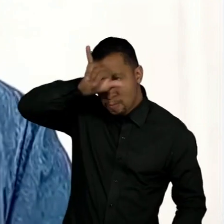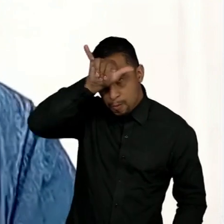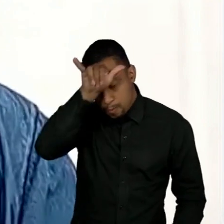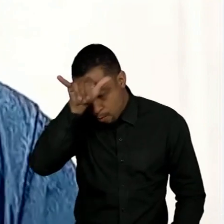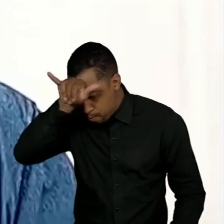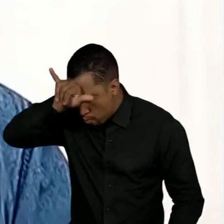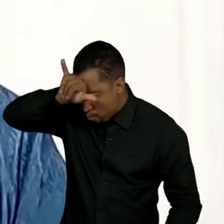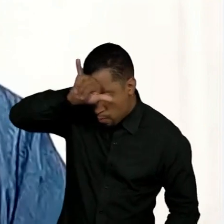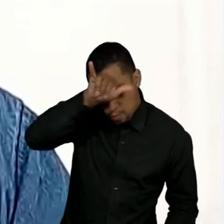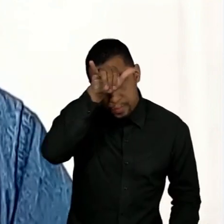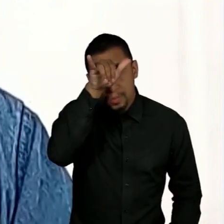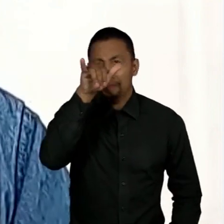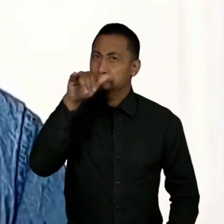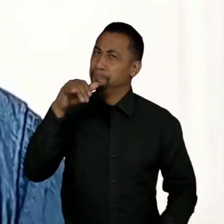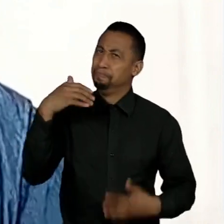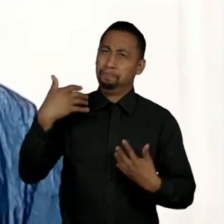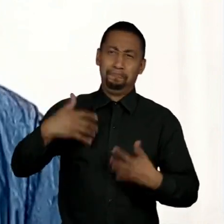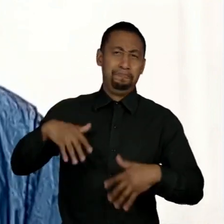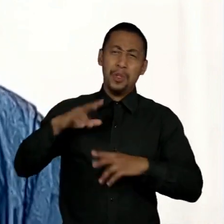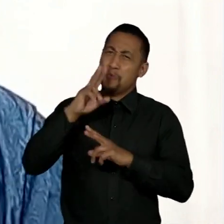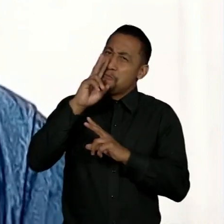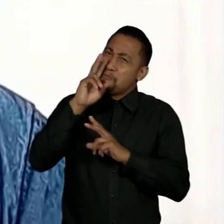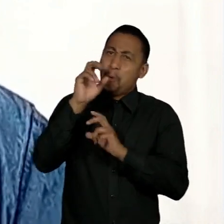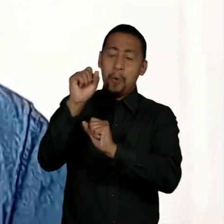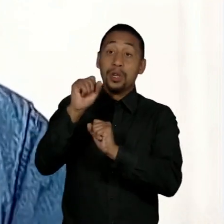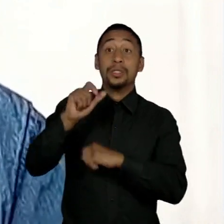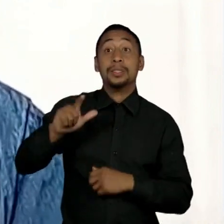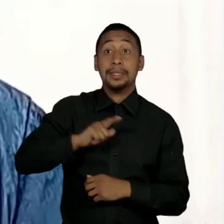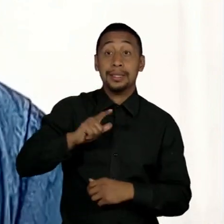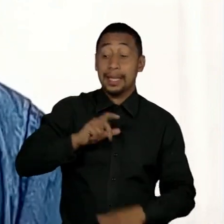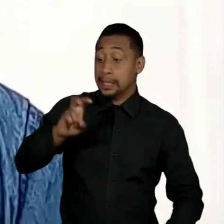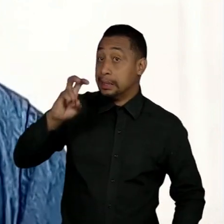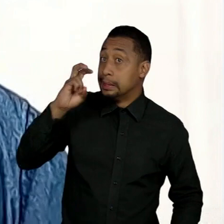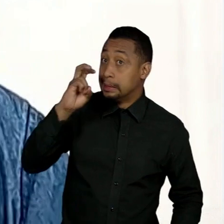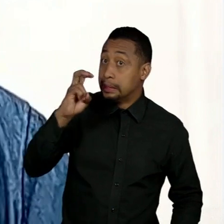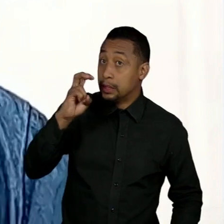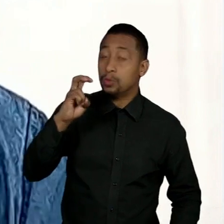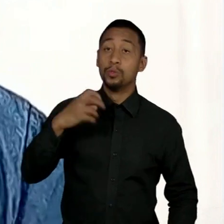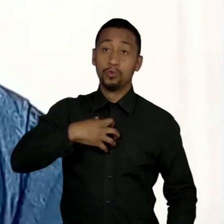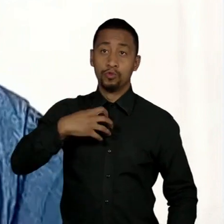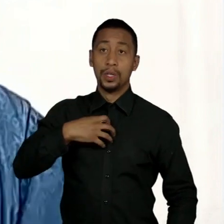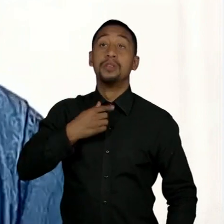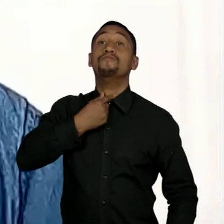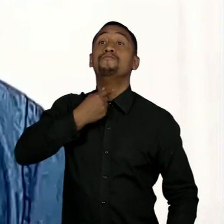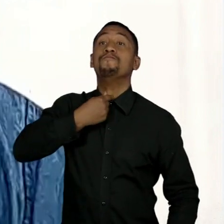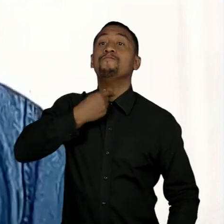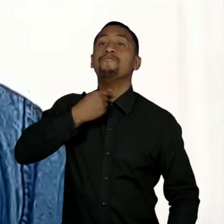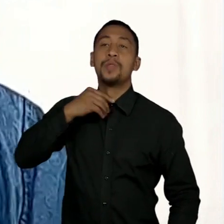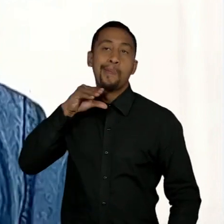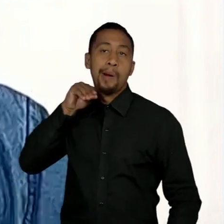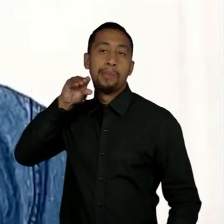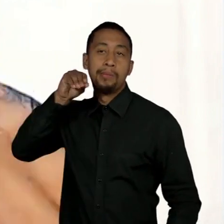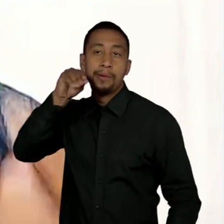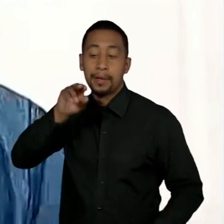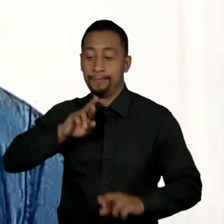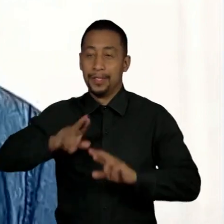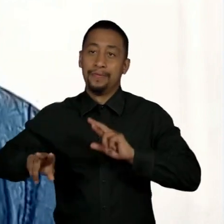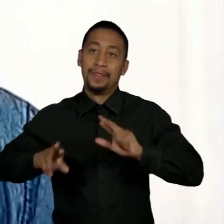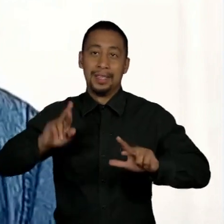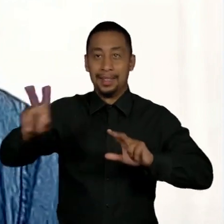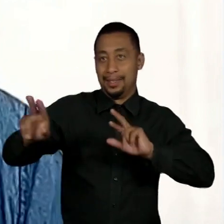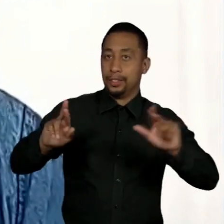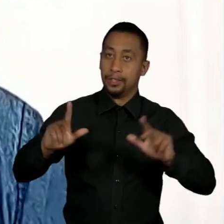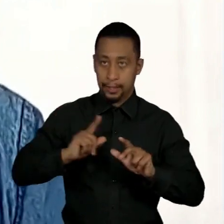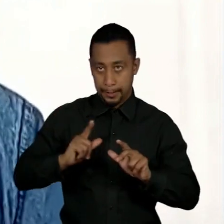Meu Boi, por exemplo, possui 5 sotaques diferentes, que vai trazer um estilo, vai trazer um estilo musical,